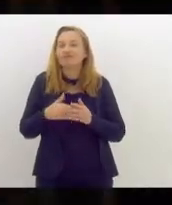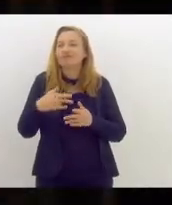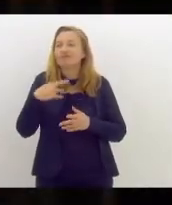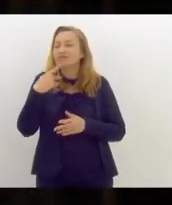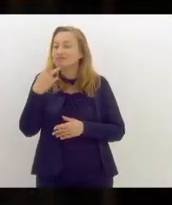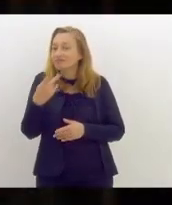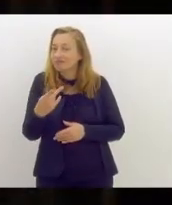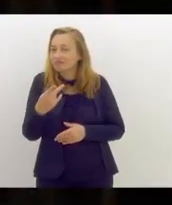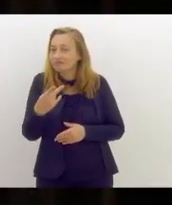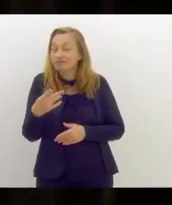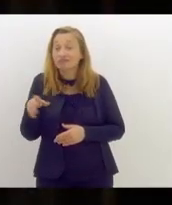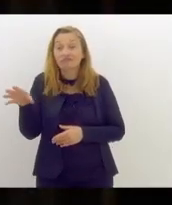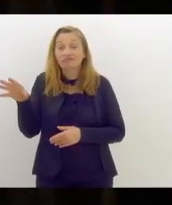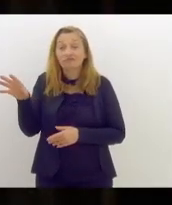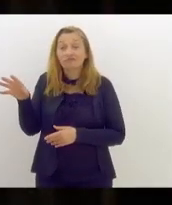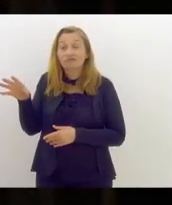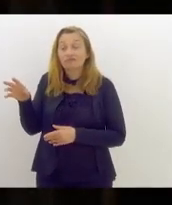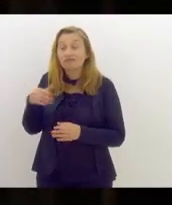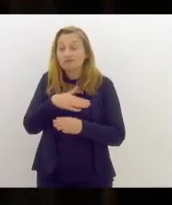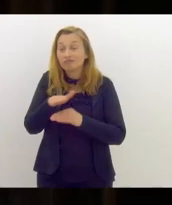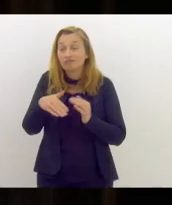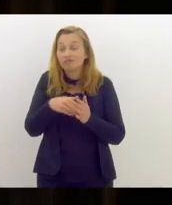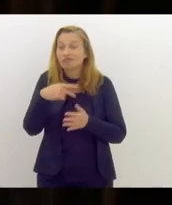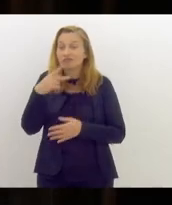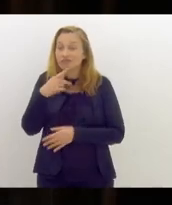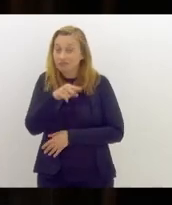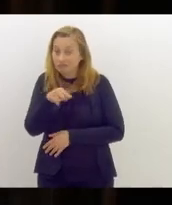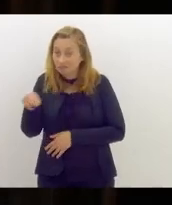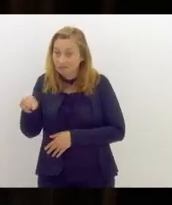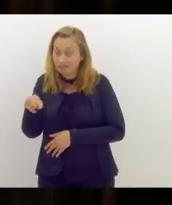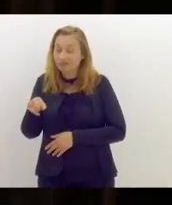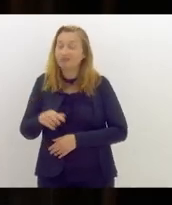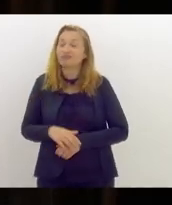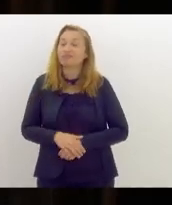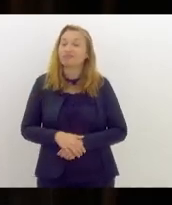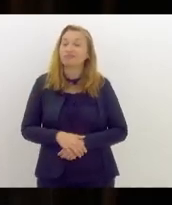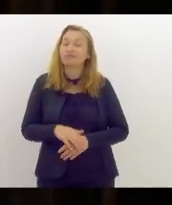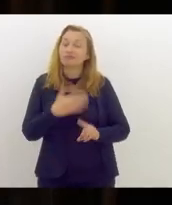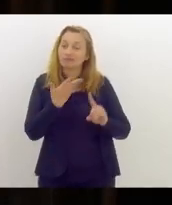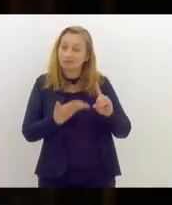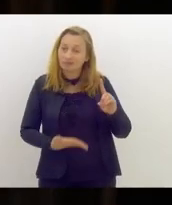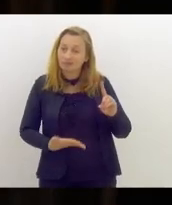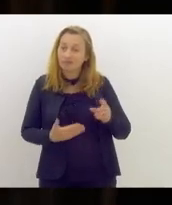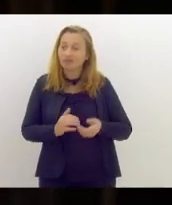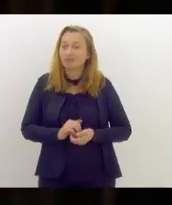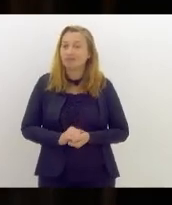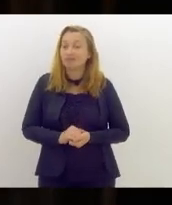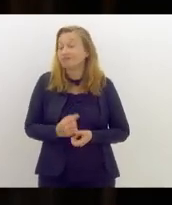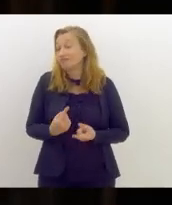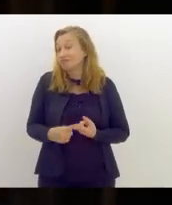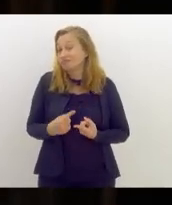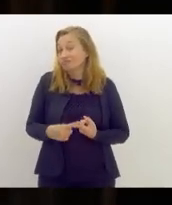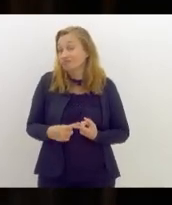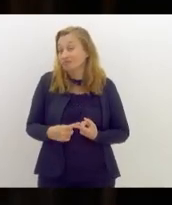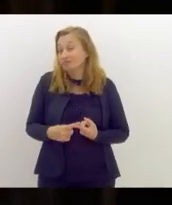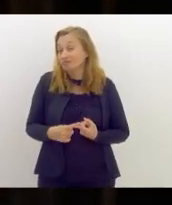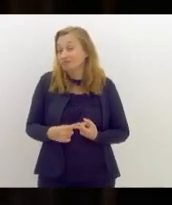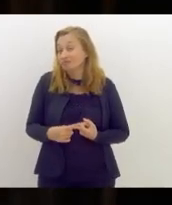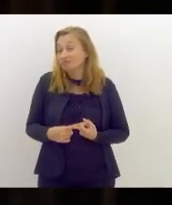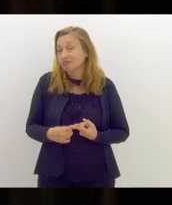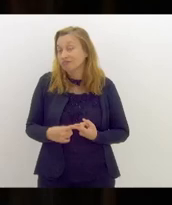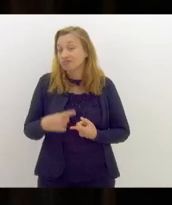que ouvi aqui de todos os oradores que já se manifestaram nessa solenidade porque eu considero